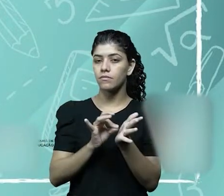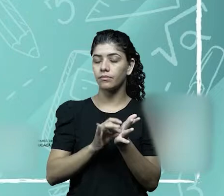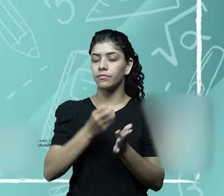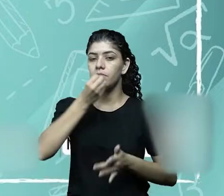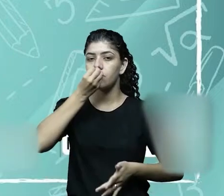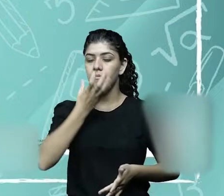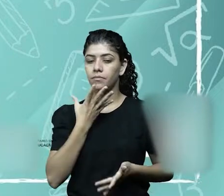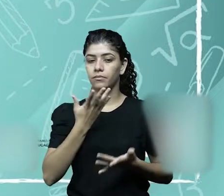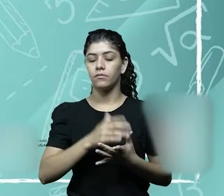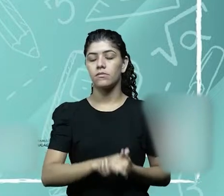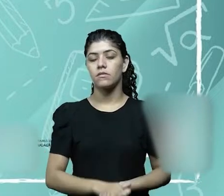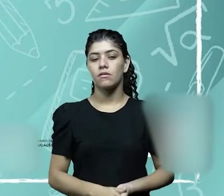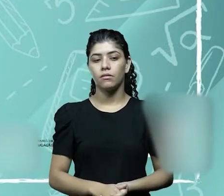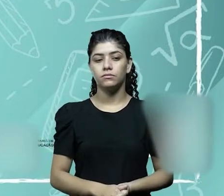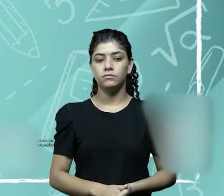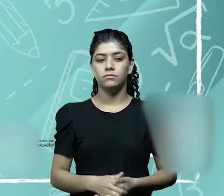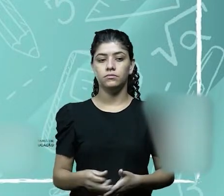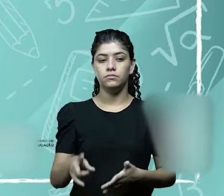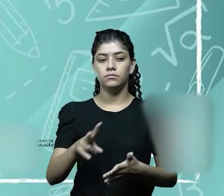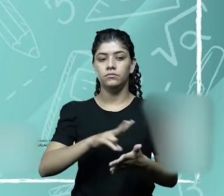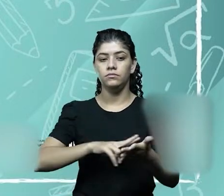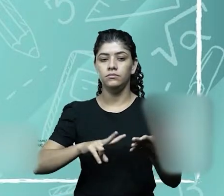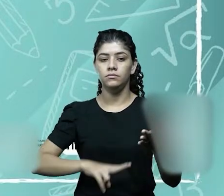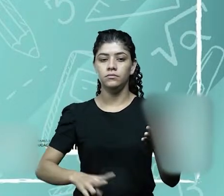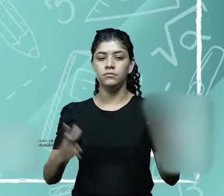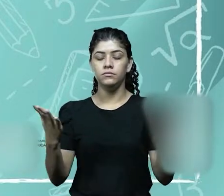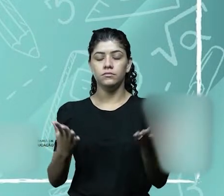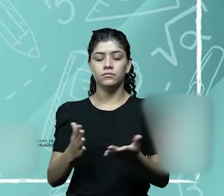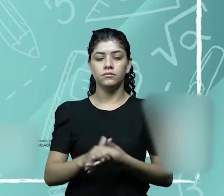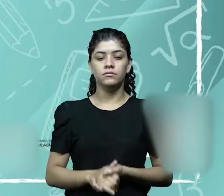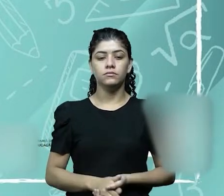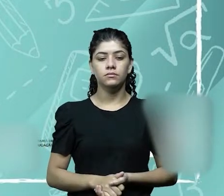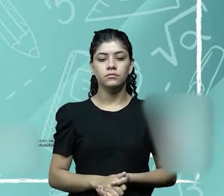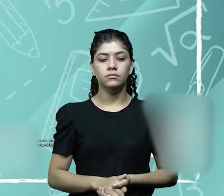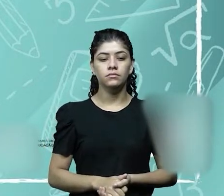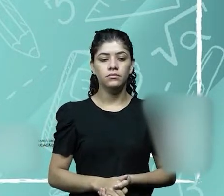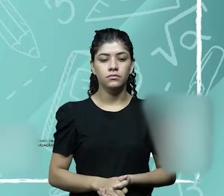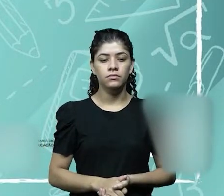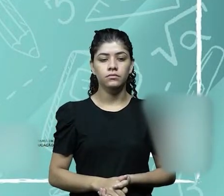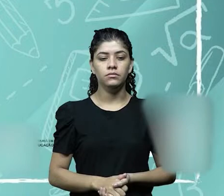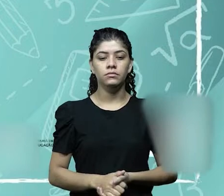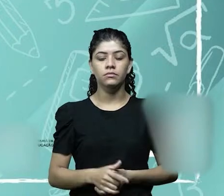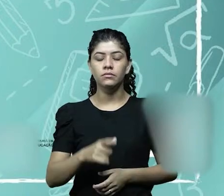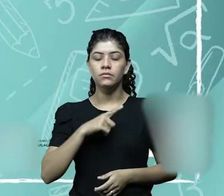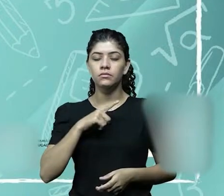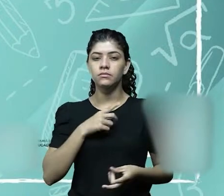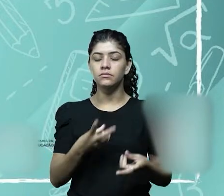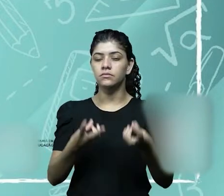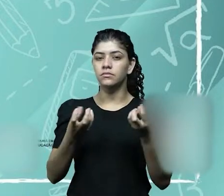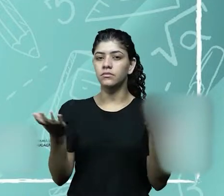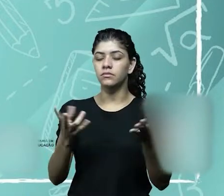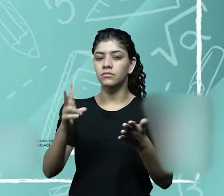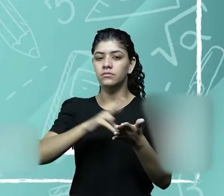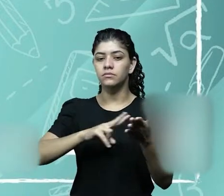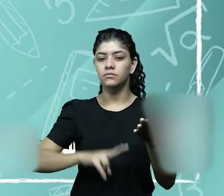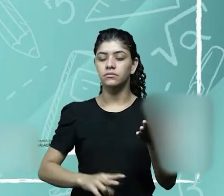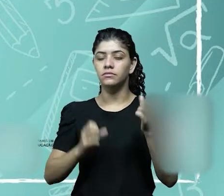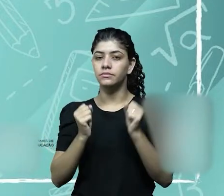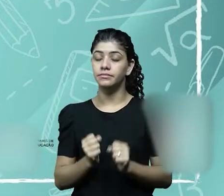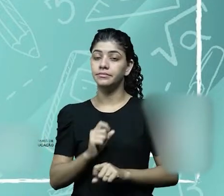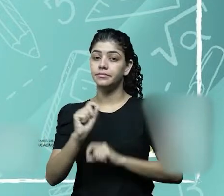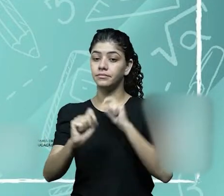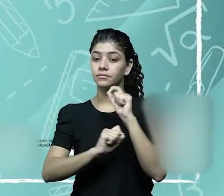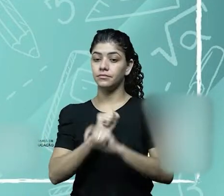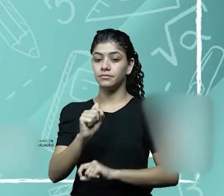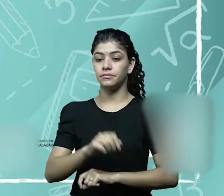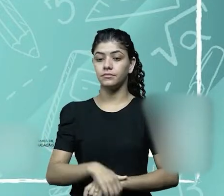bem diversificado. Leitura de medida no paquímetro. Aqui nós vamos observar. Pode observar o seguinte,